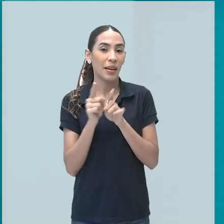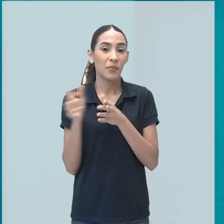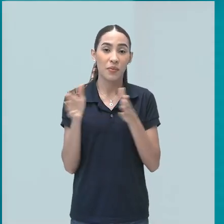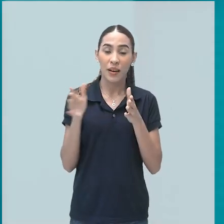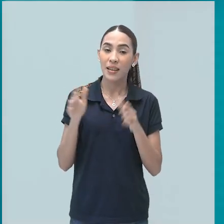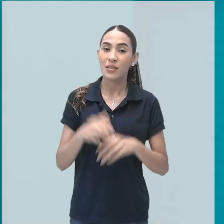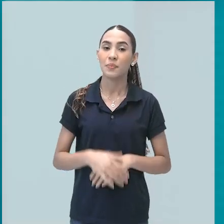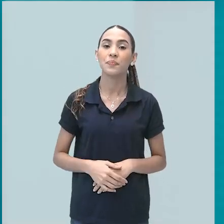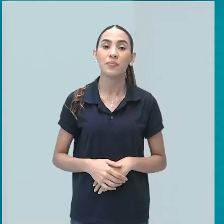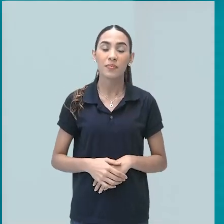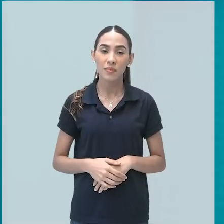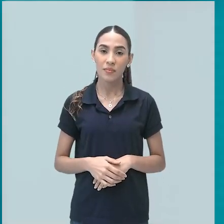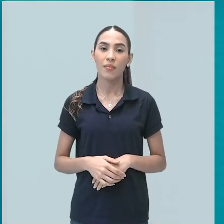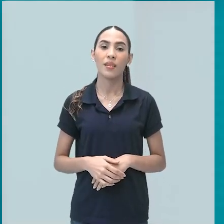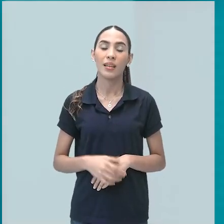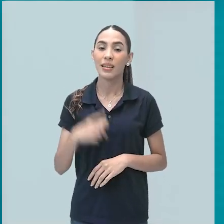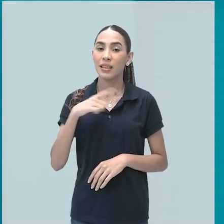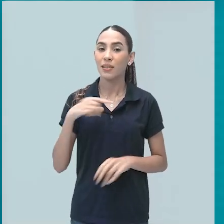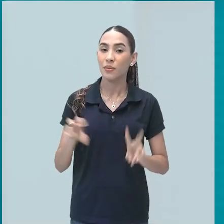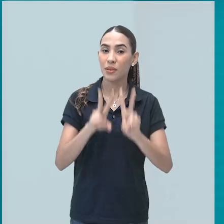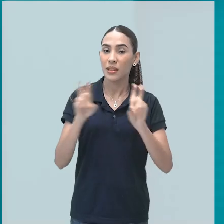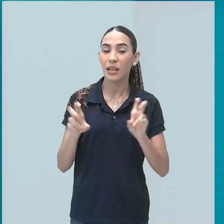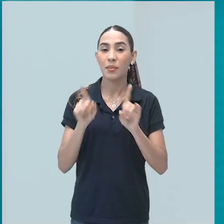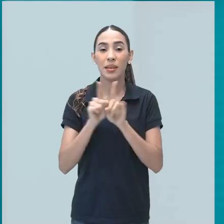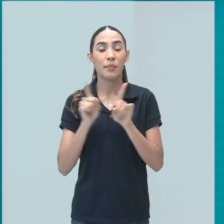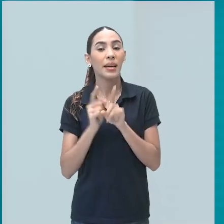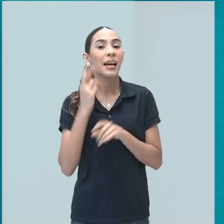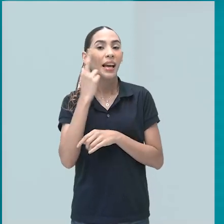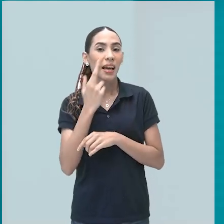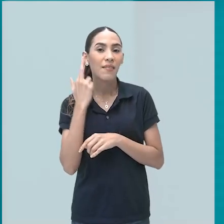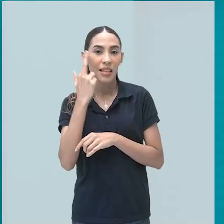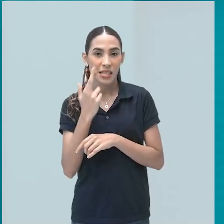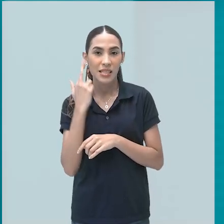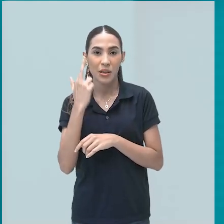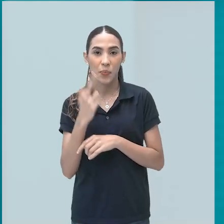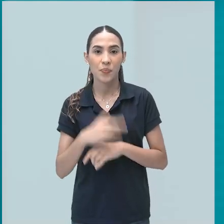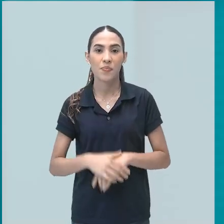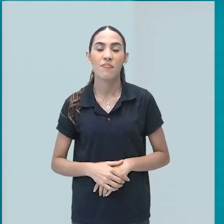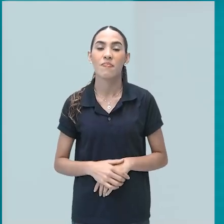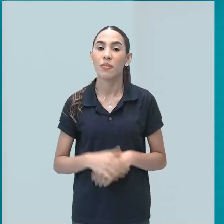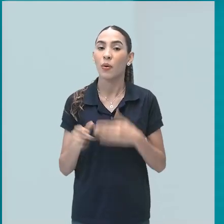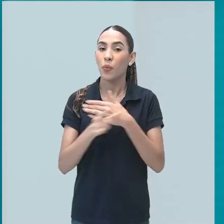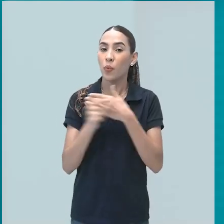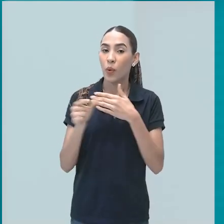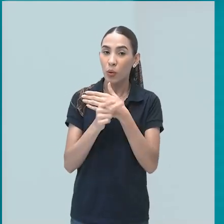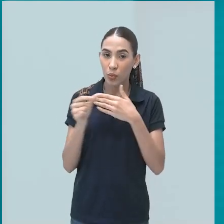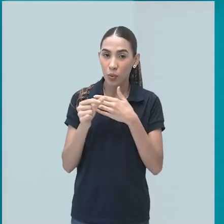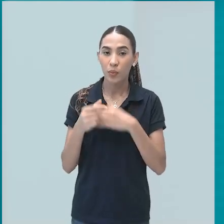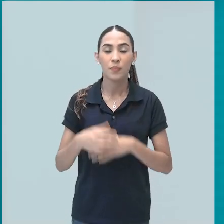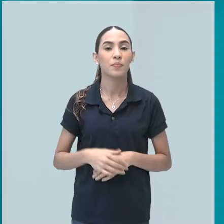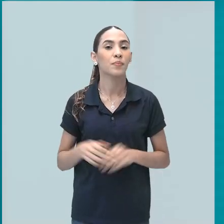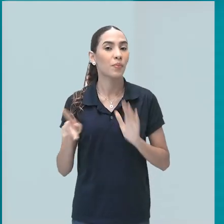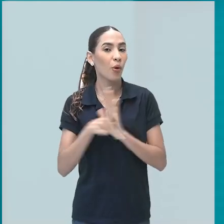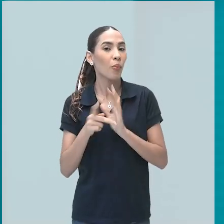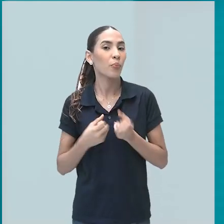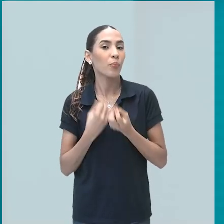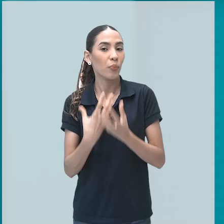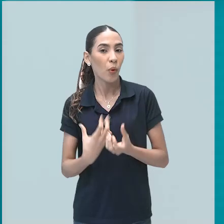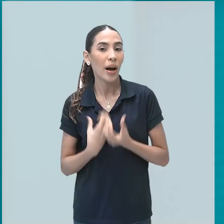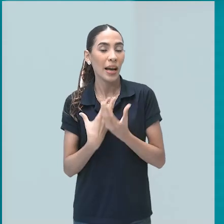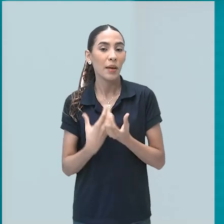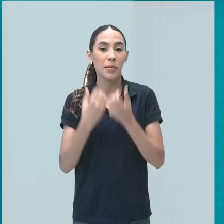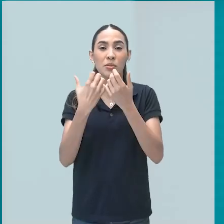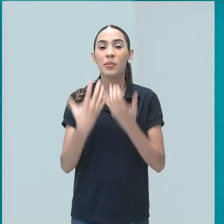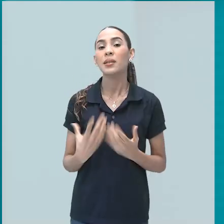fase, ou seja, ao ter essa temática, fazer uma reflexão sobre ela, o autor coloca nesse